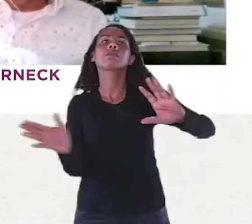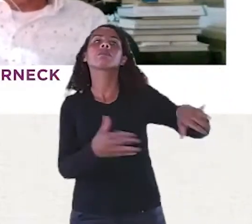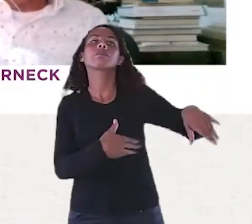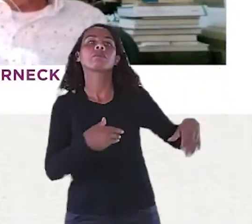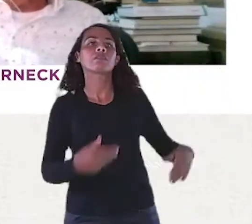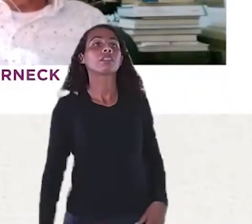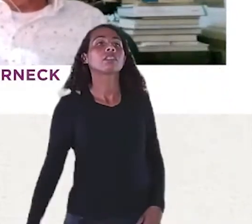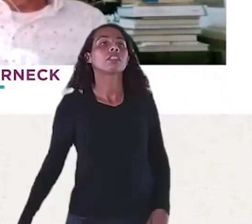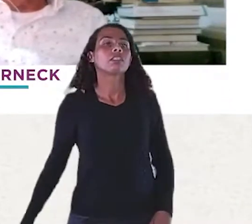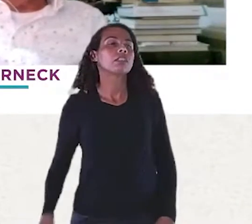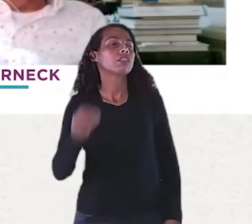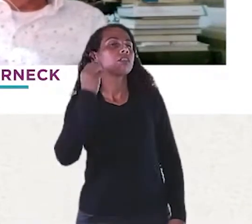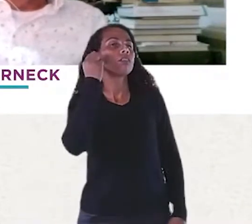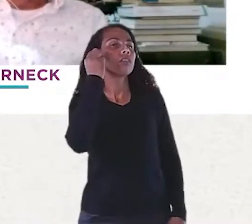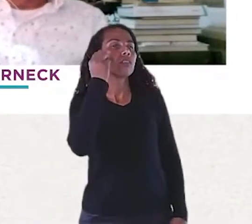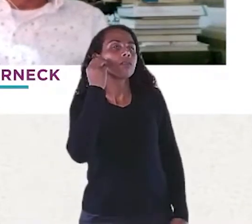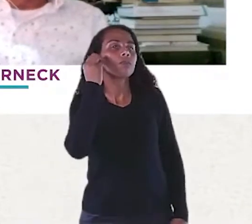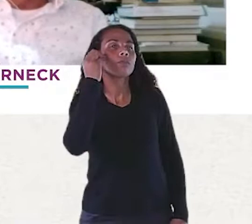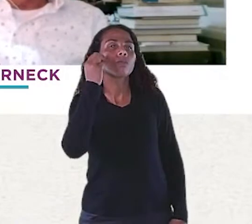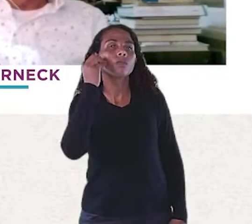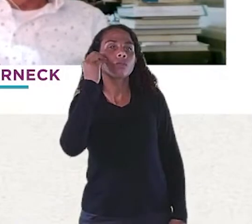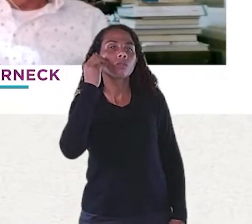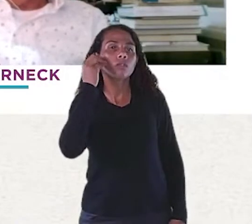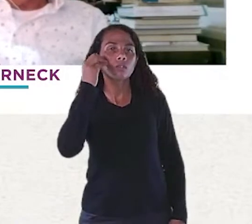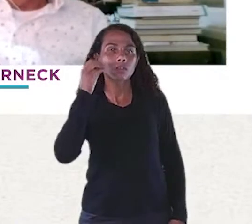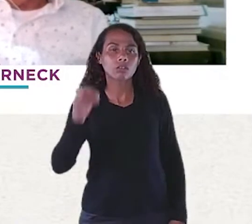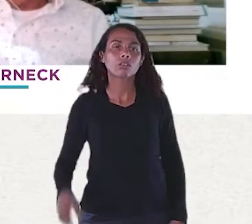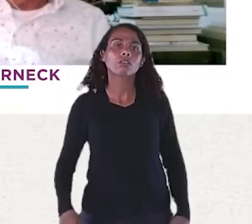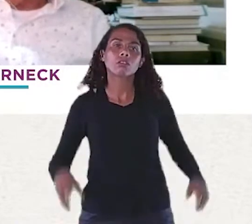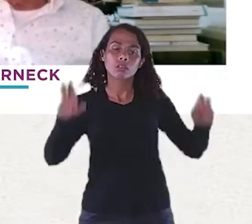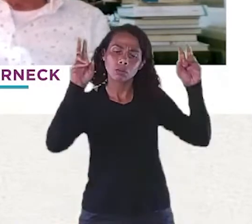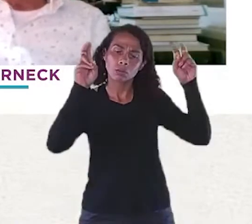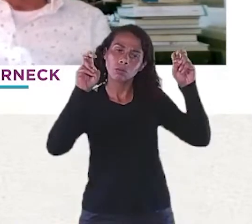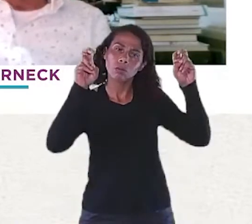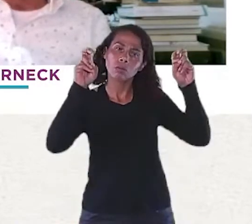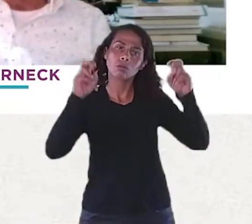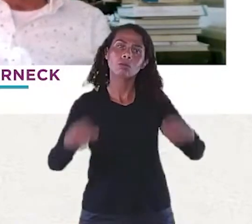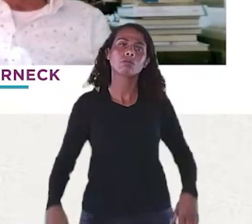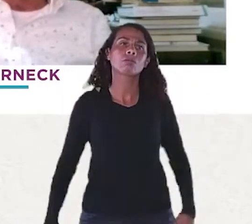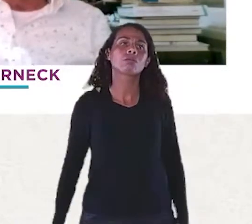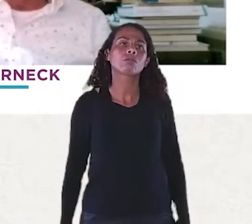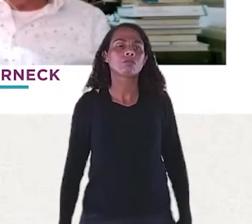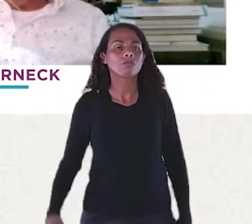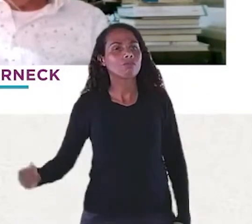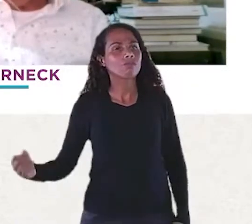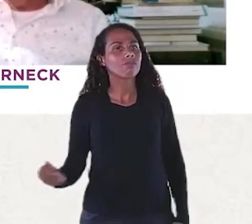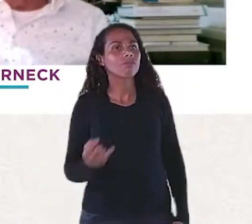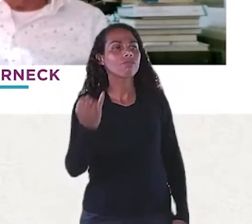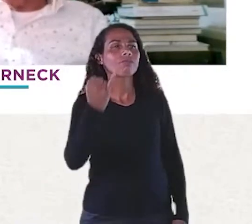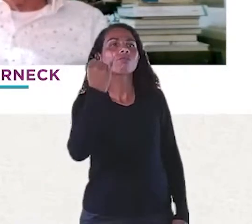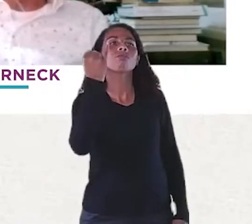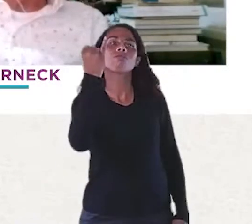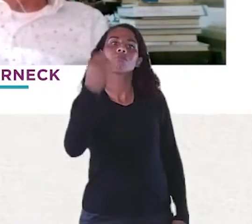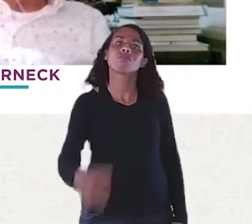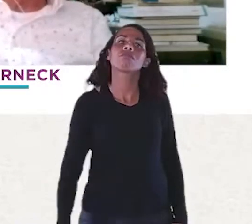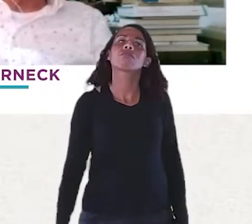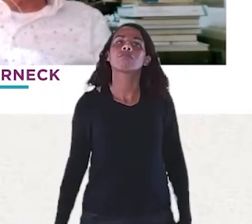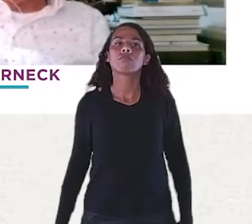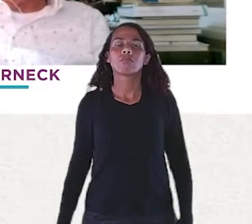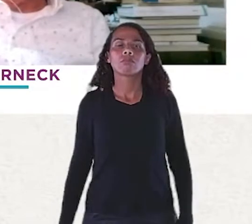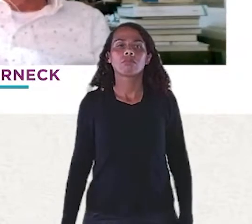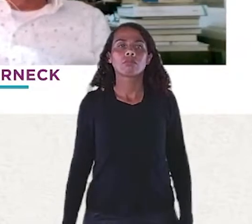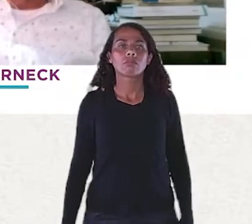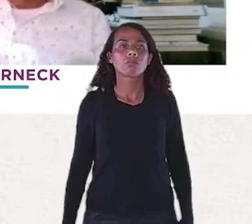para um escritor, essa coisa de você voltar aos seus textos, né? Você vê o que te interessava quando você estava escrevendo determinada coisa lá